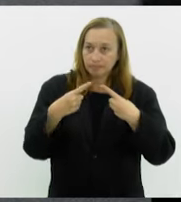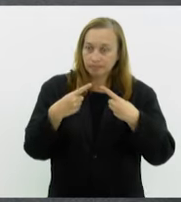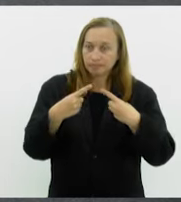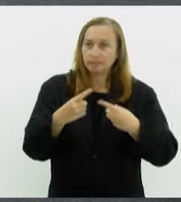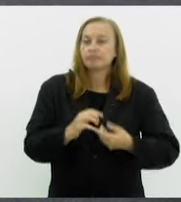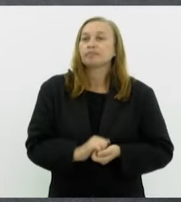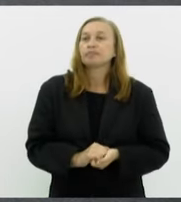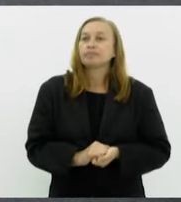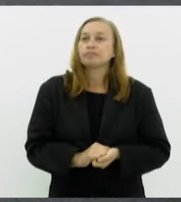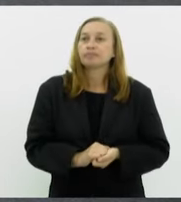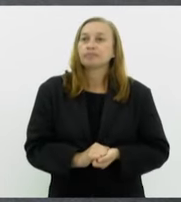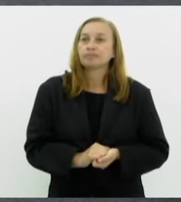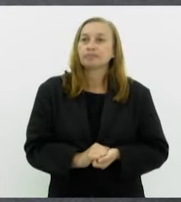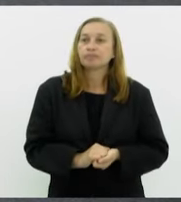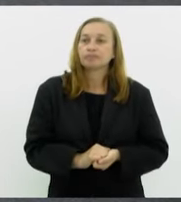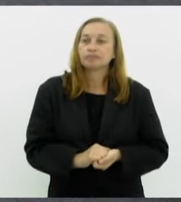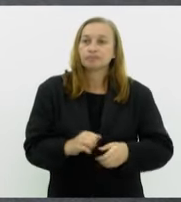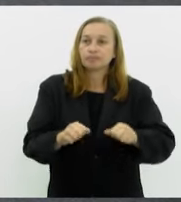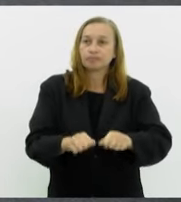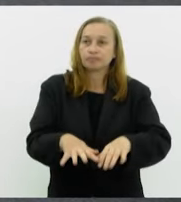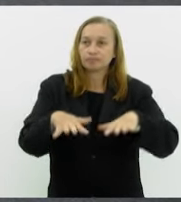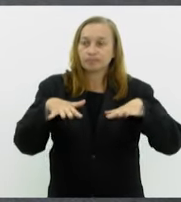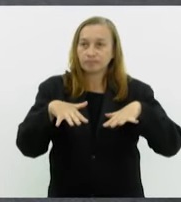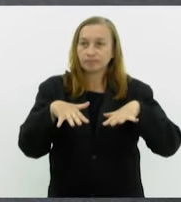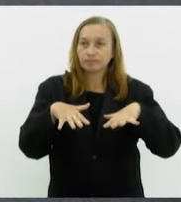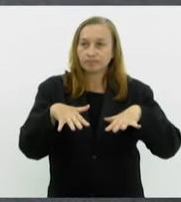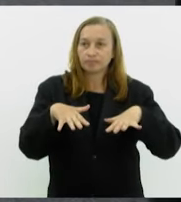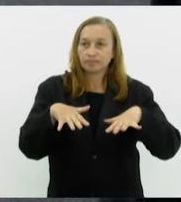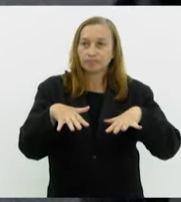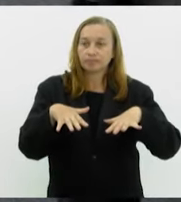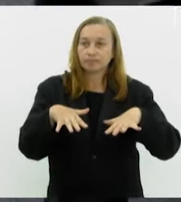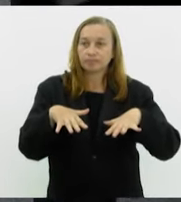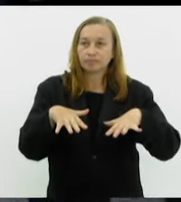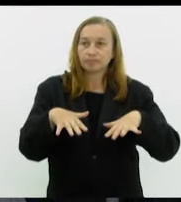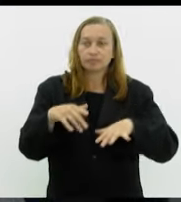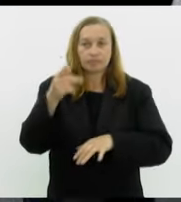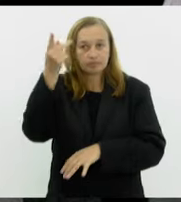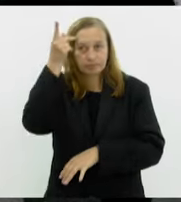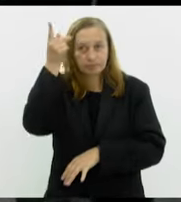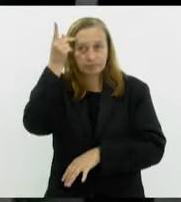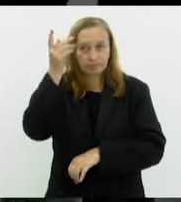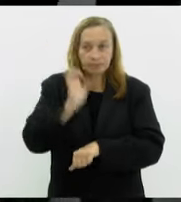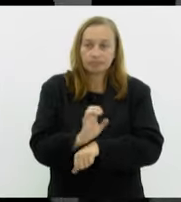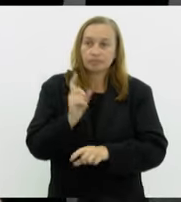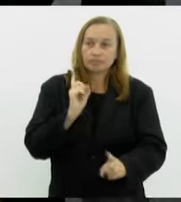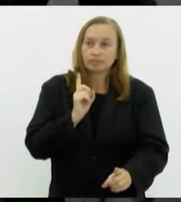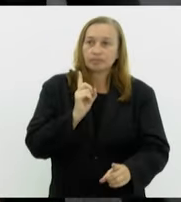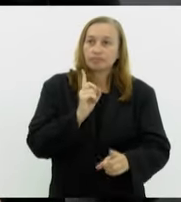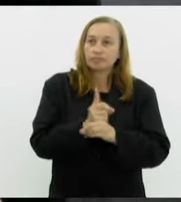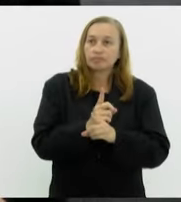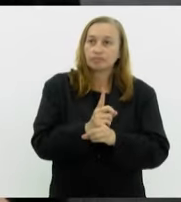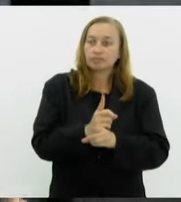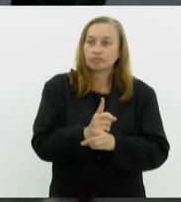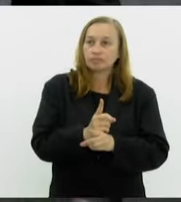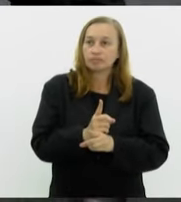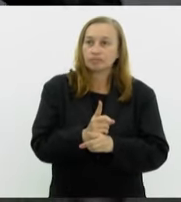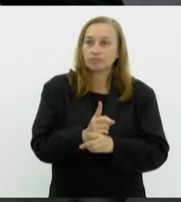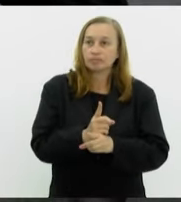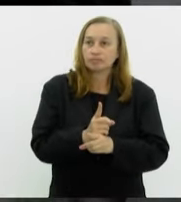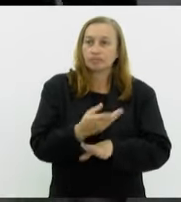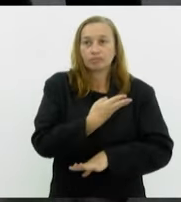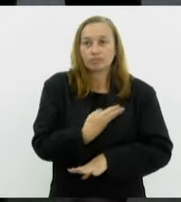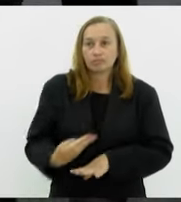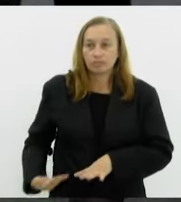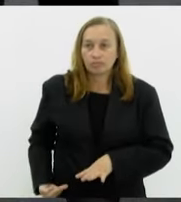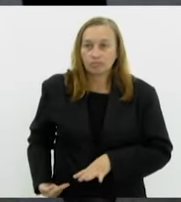instrumentos à disposição com a Assembleia Legislativa do Estado de São Paulo, quando lá encontraram o braço armado do